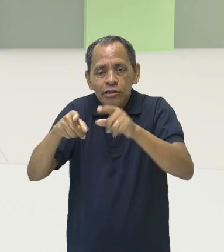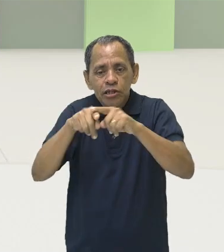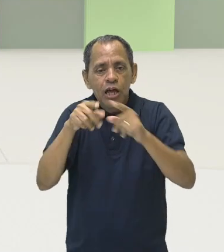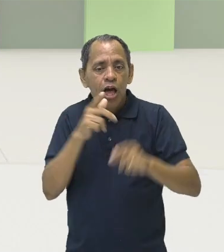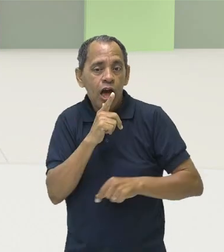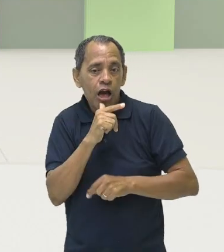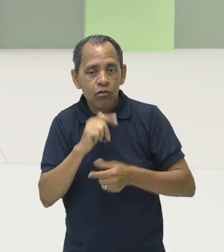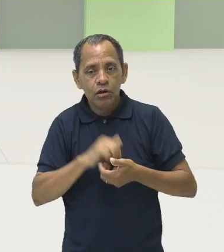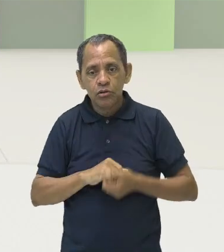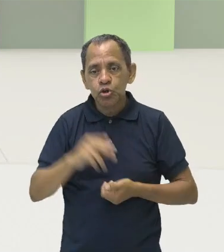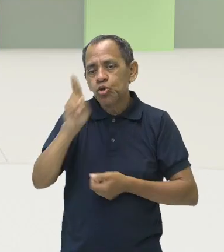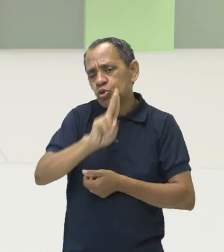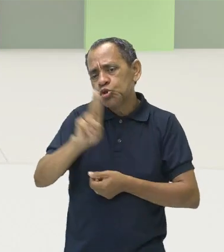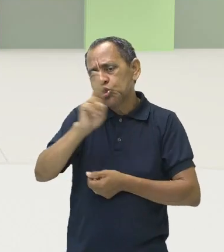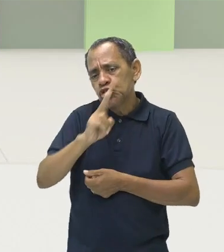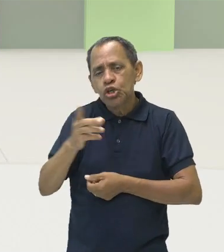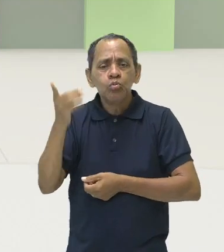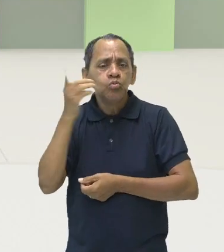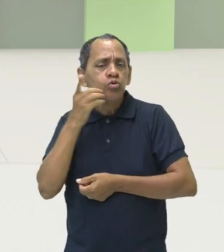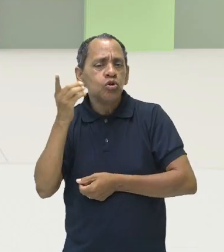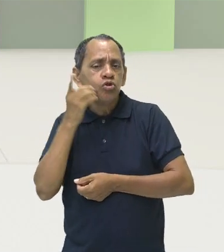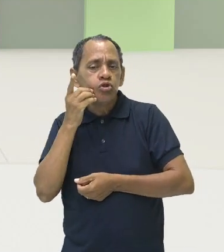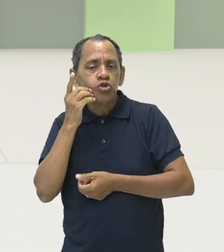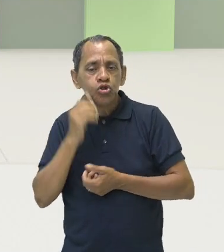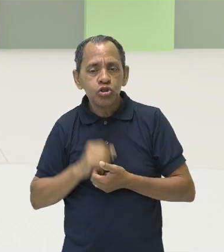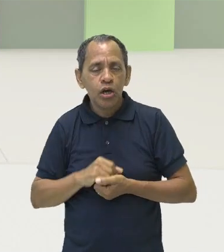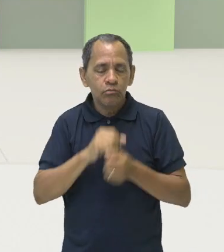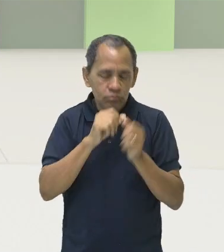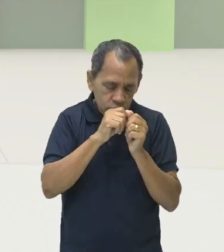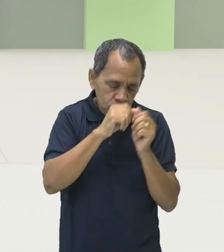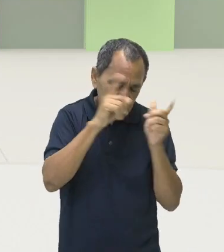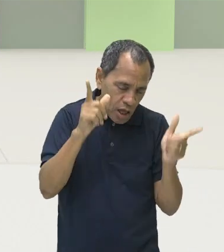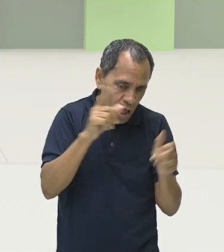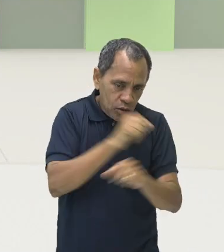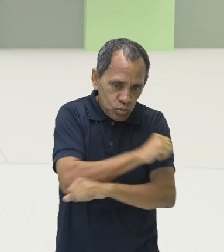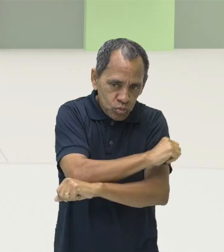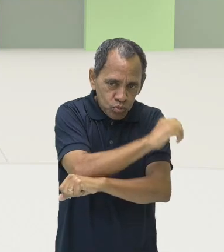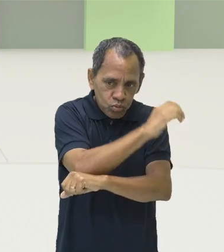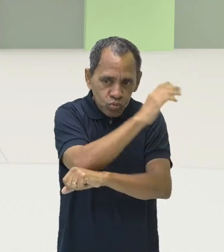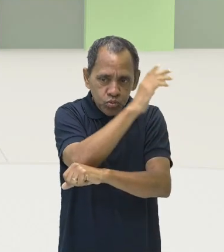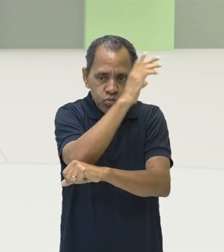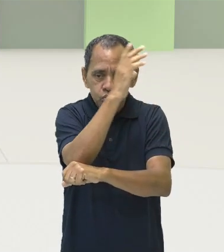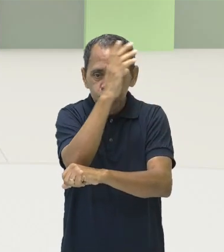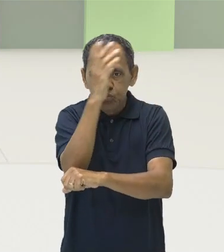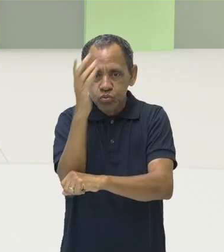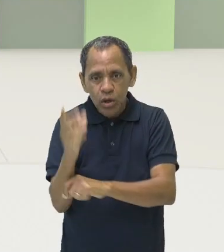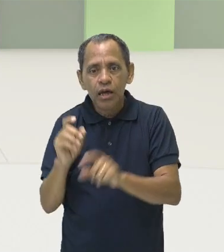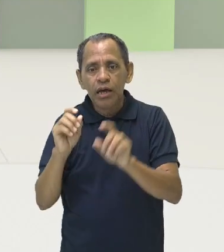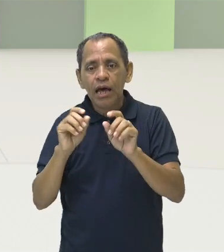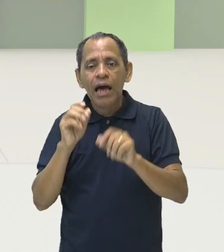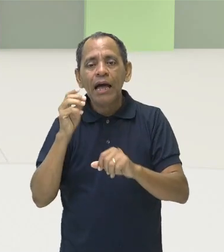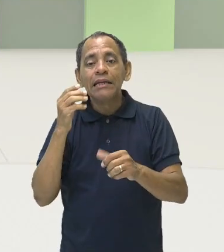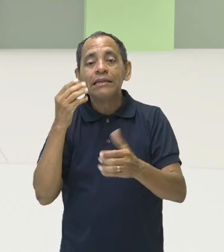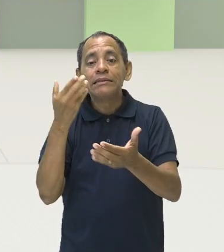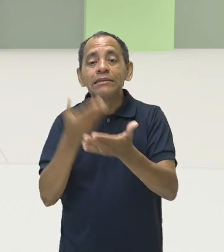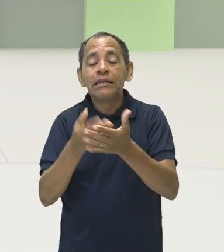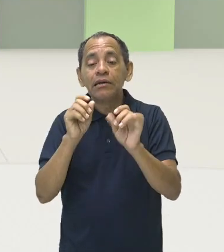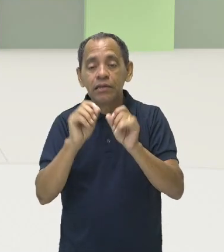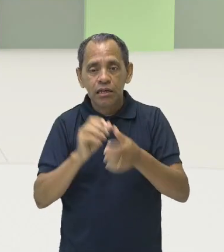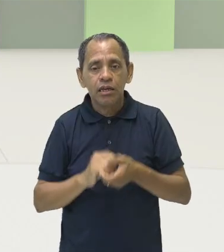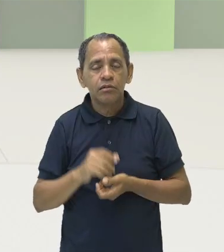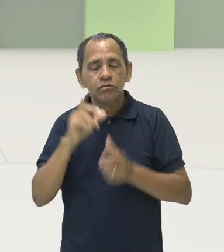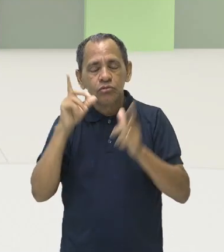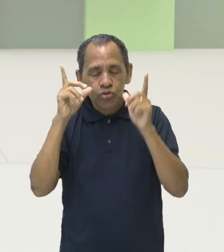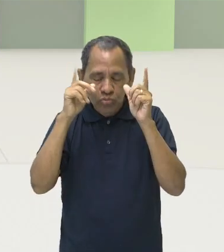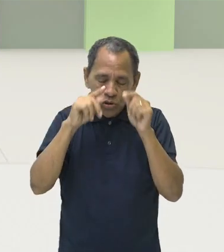durante todo o nosso dia, da hora que a gente acorda, toma um banho, vai escovar os dentes até a hora de dormir, que